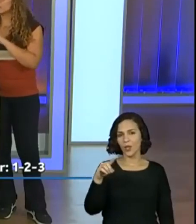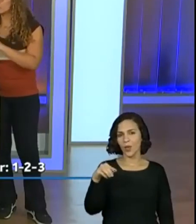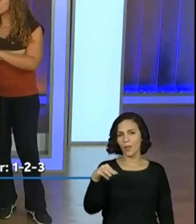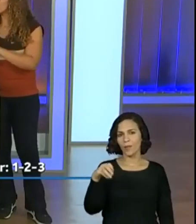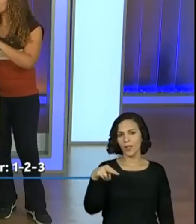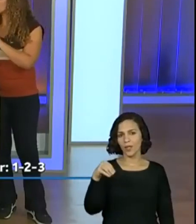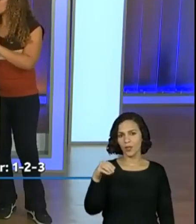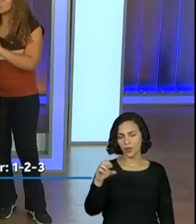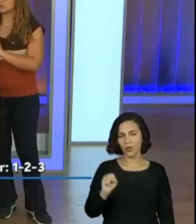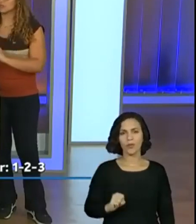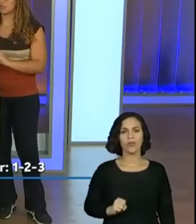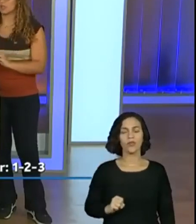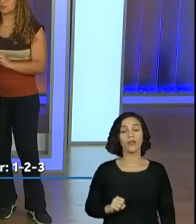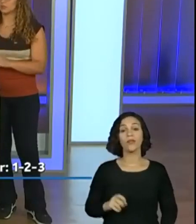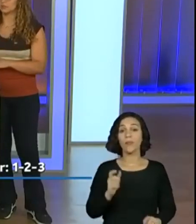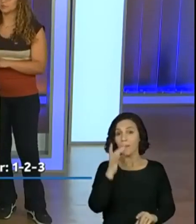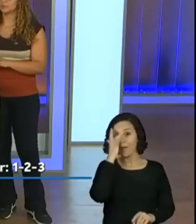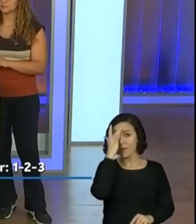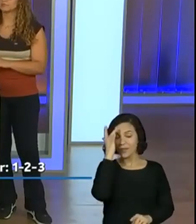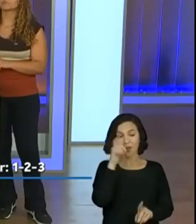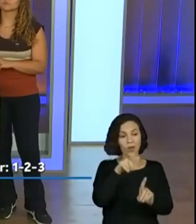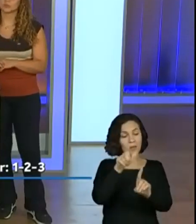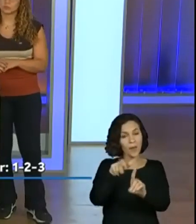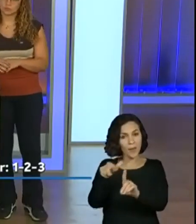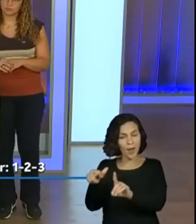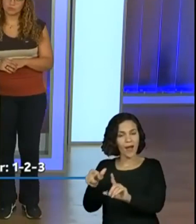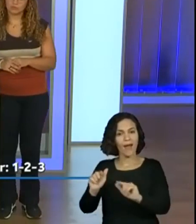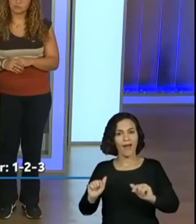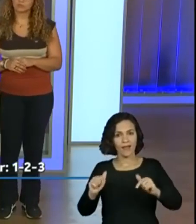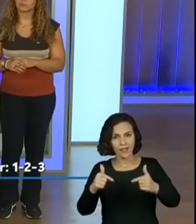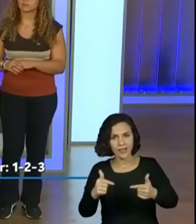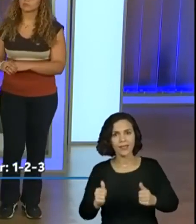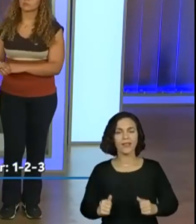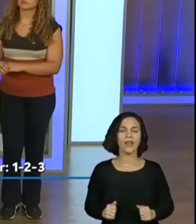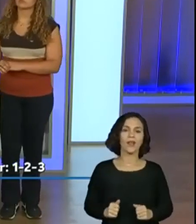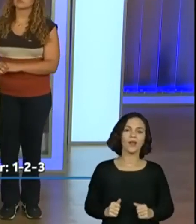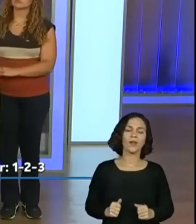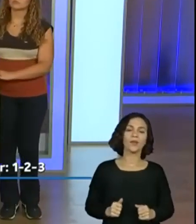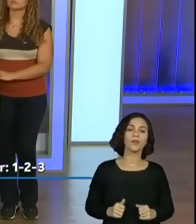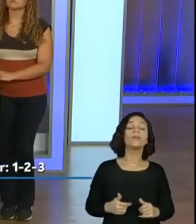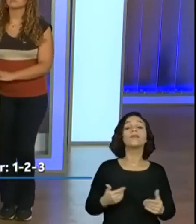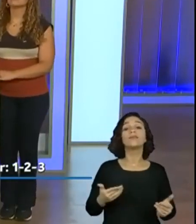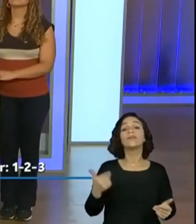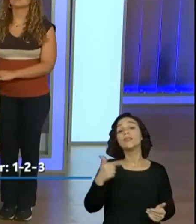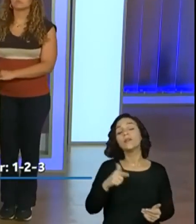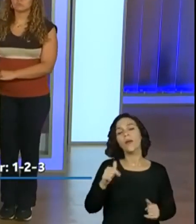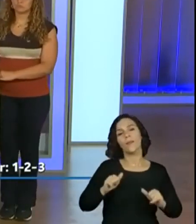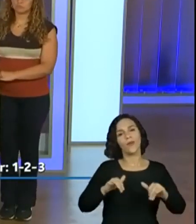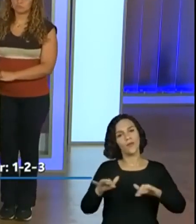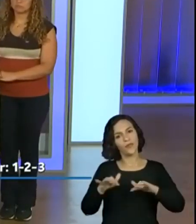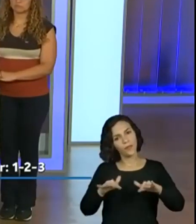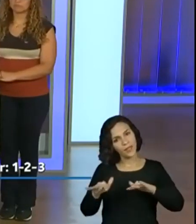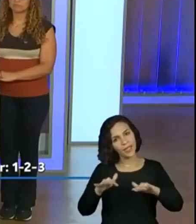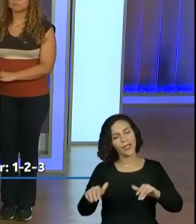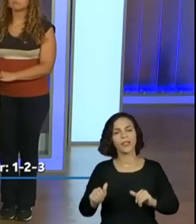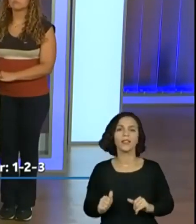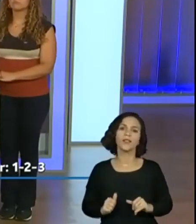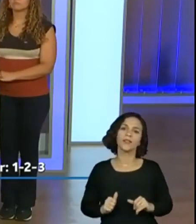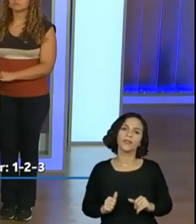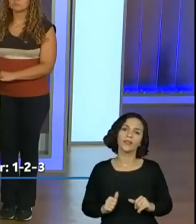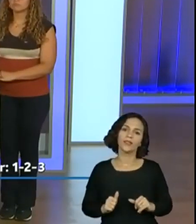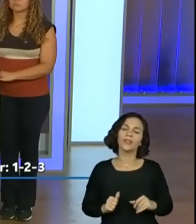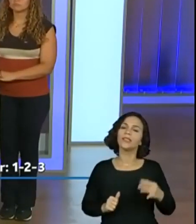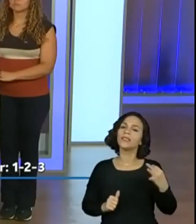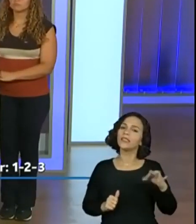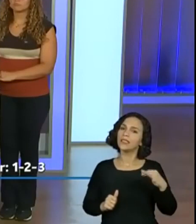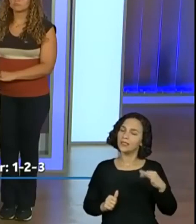indicam ações do sujeito. Isso, mas não só a ação, né? Como a gente colocou aqui, movimento, a gente tem... Olha lá, ó, muito